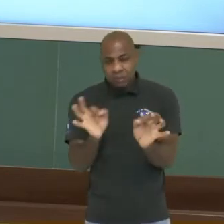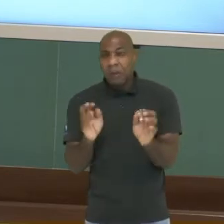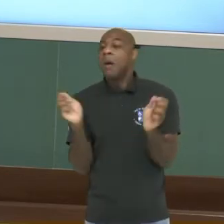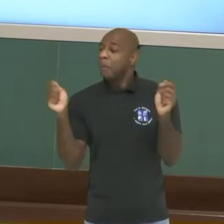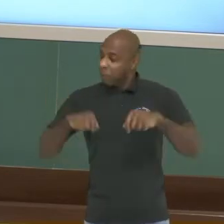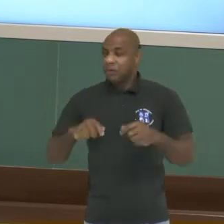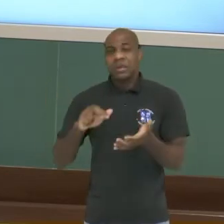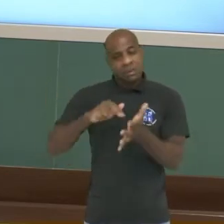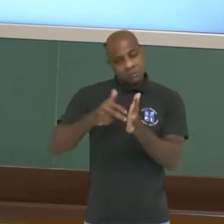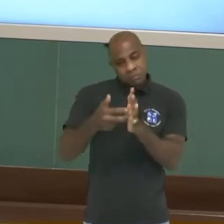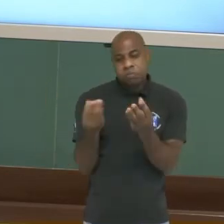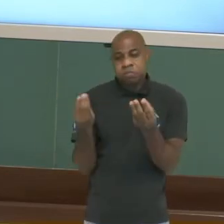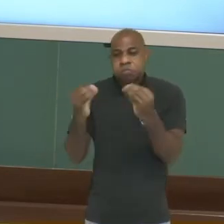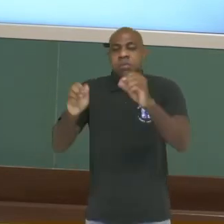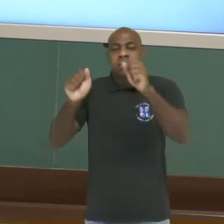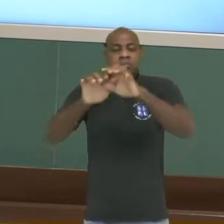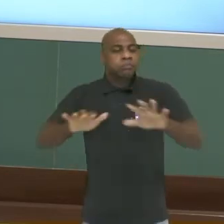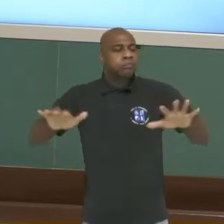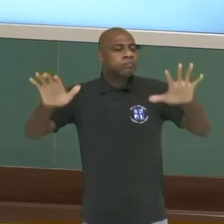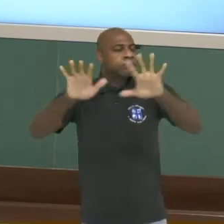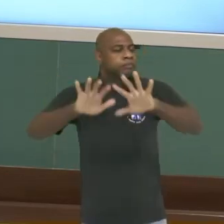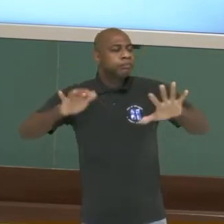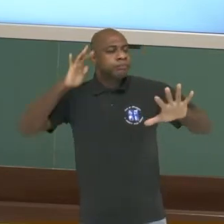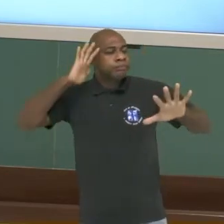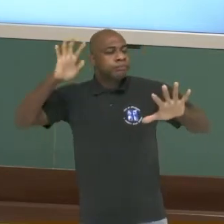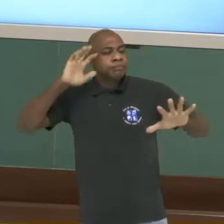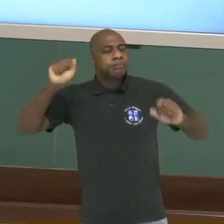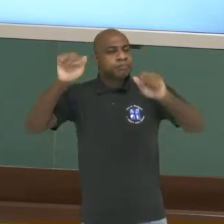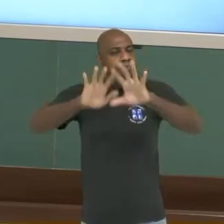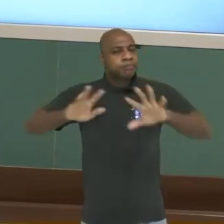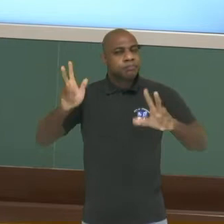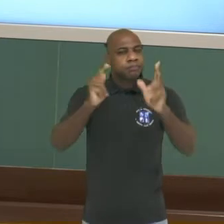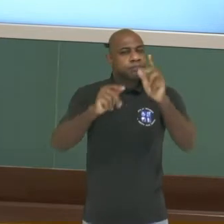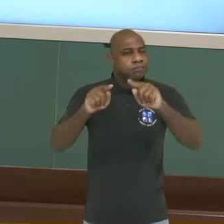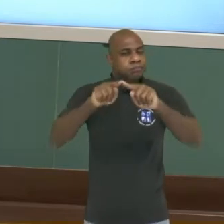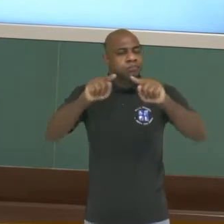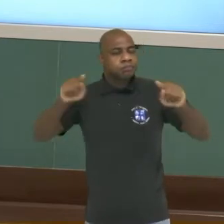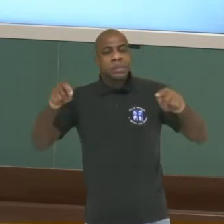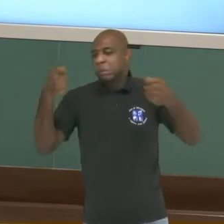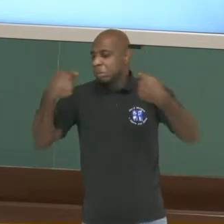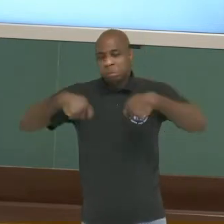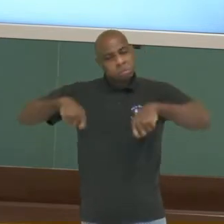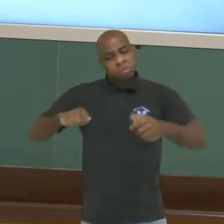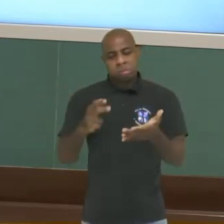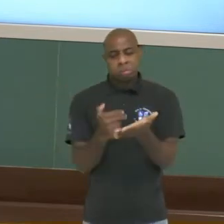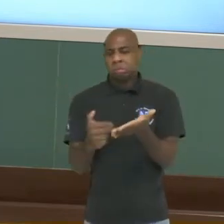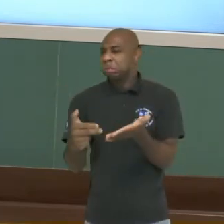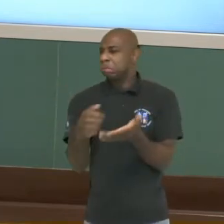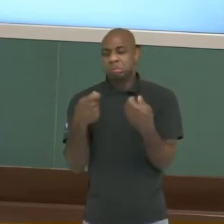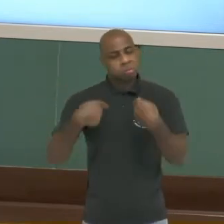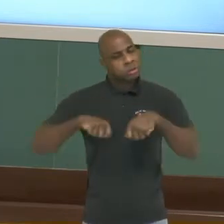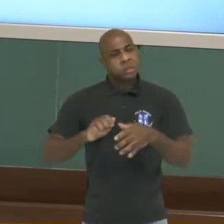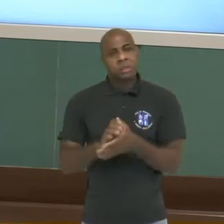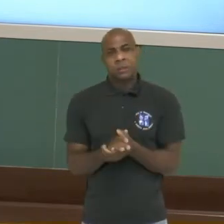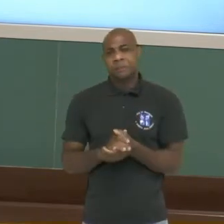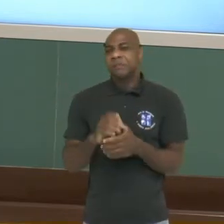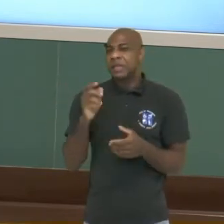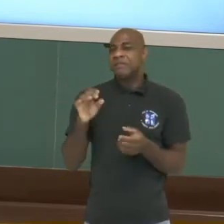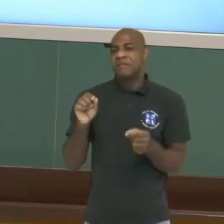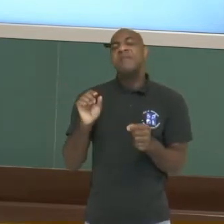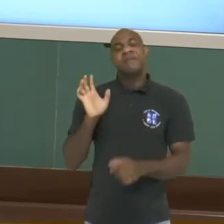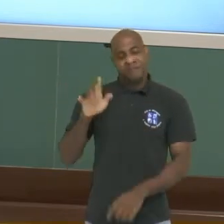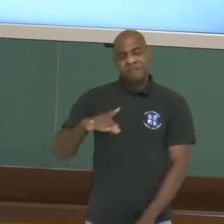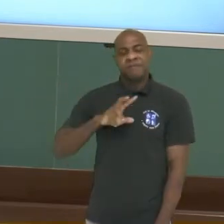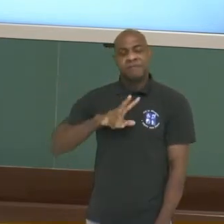esta reta do espaço muito consistentemente, sem a necessidade do desenho, e que vai facilitar